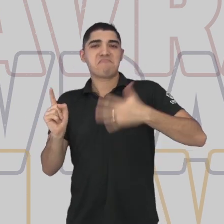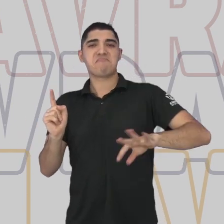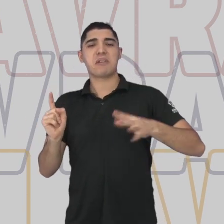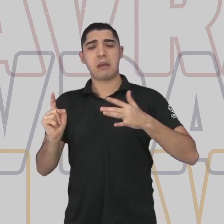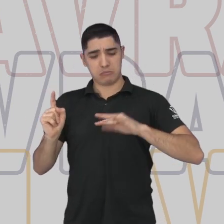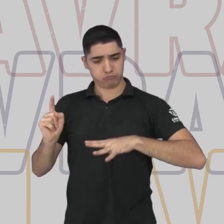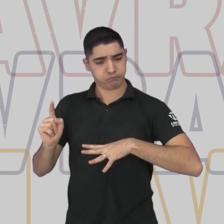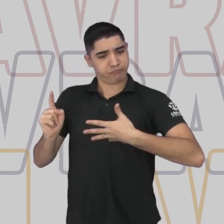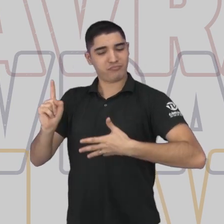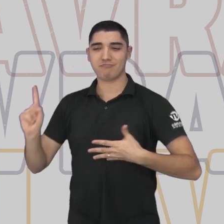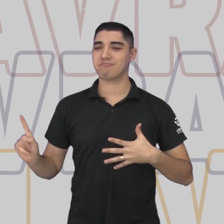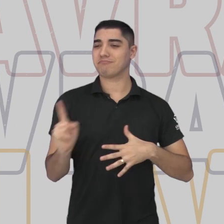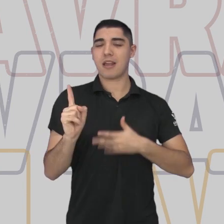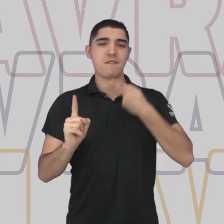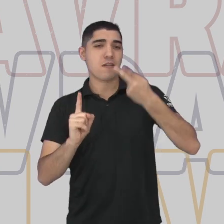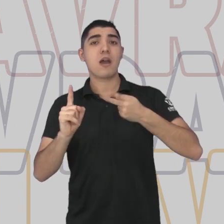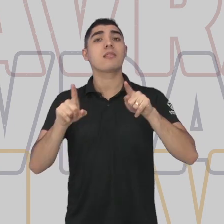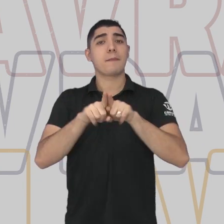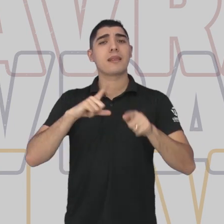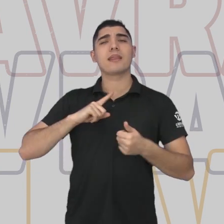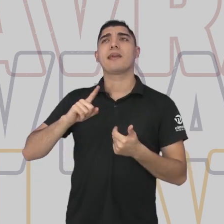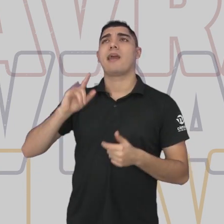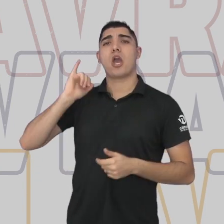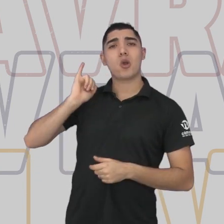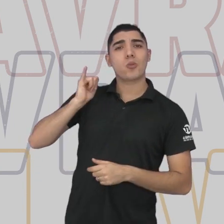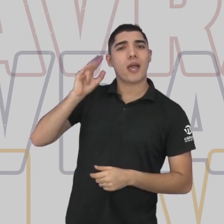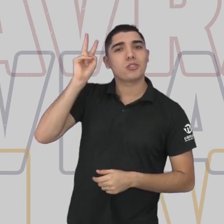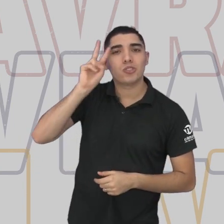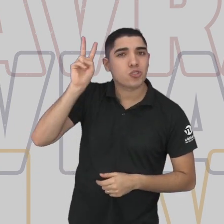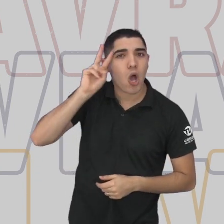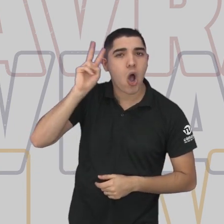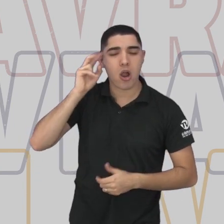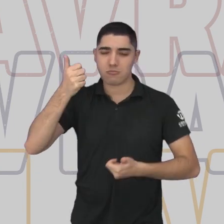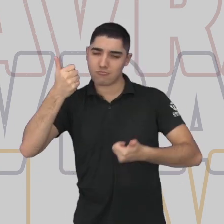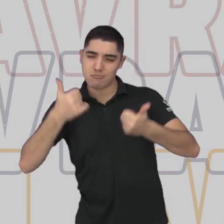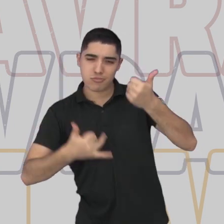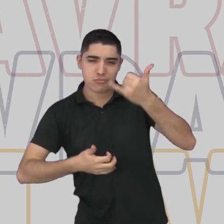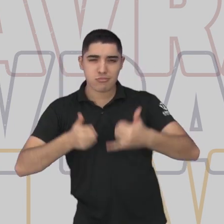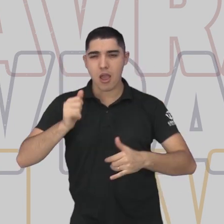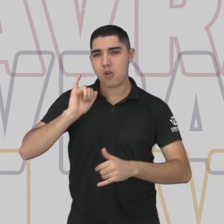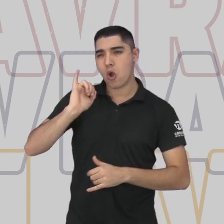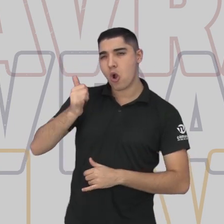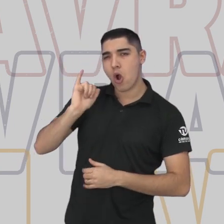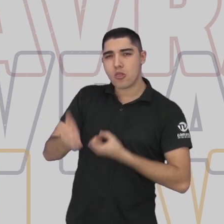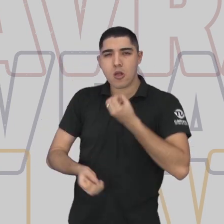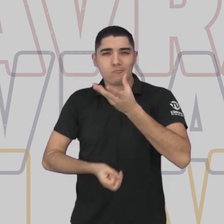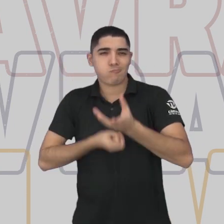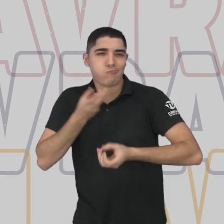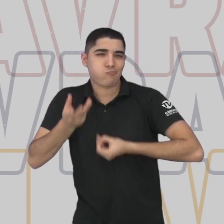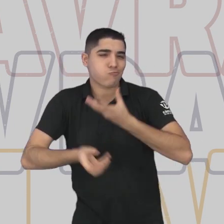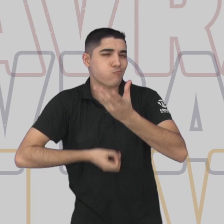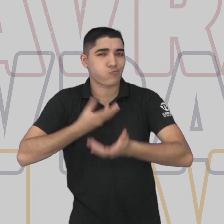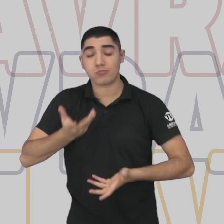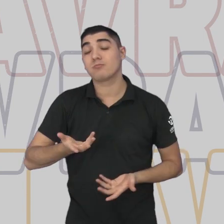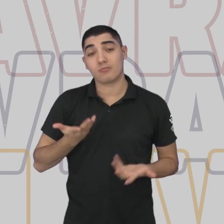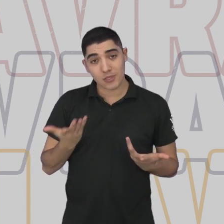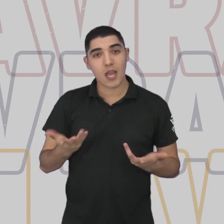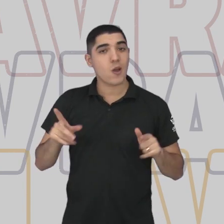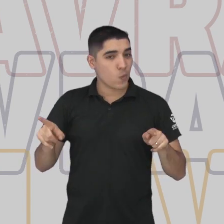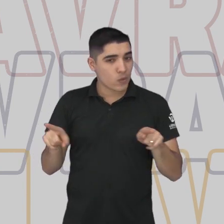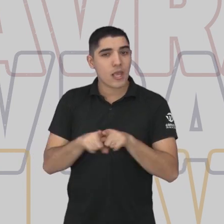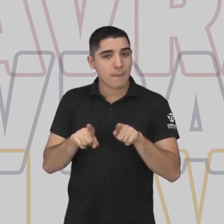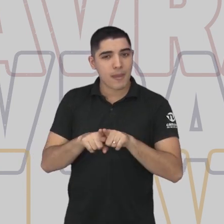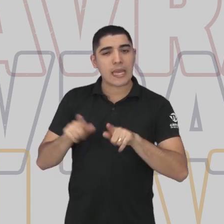gente tem a contação de histórias, que são as histórias narradas, contadas. Então, isso também